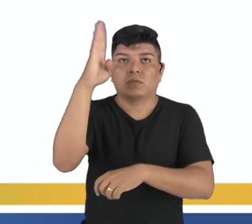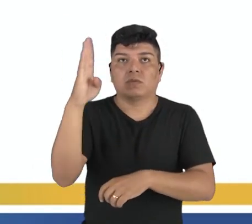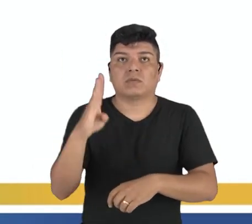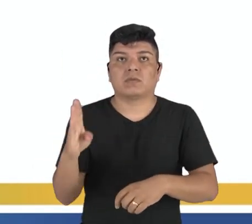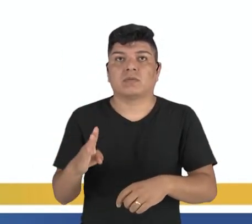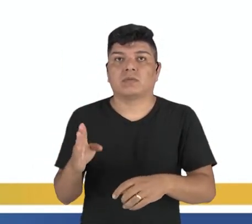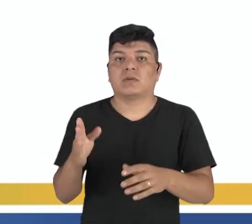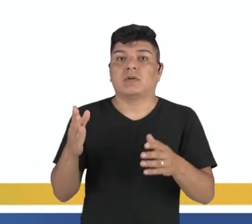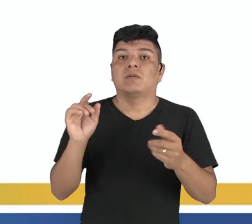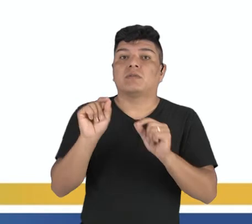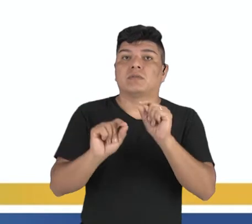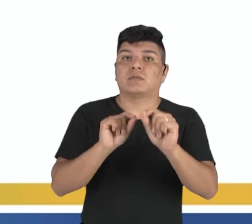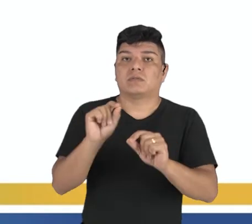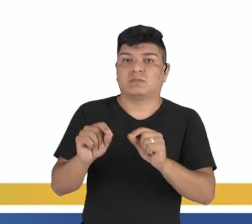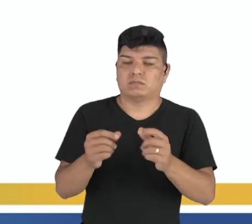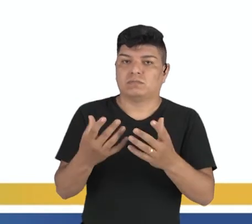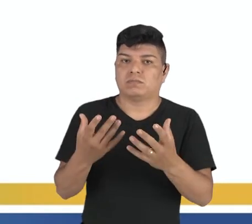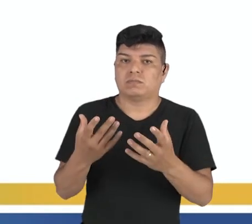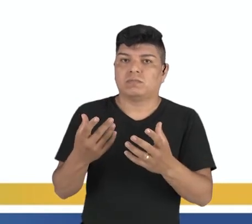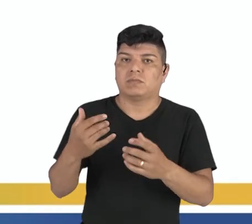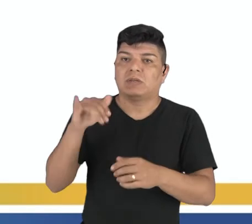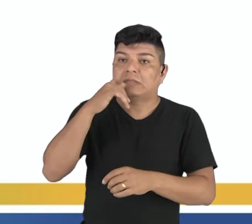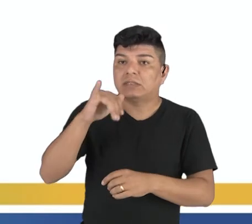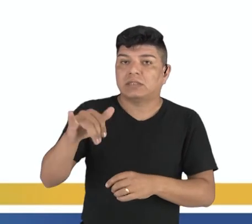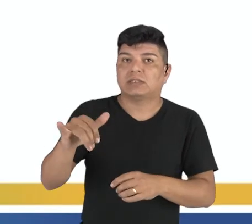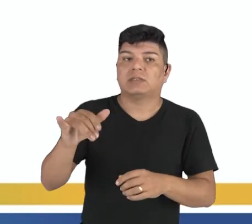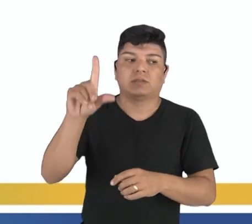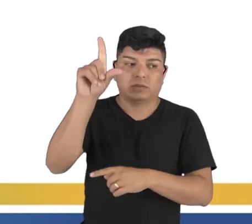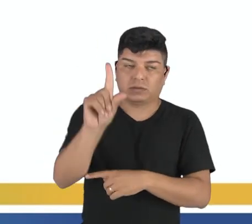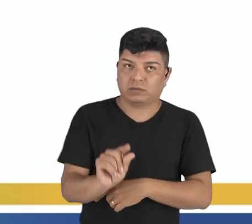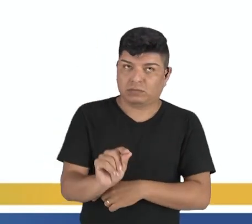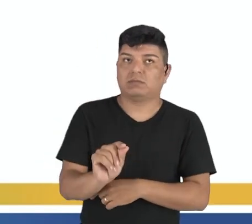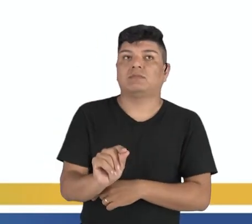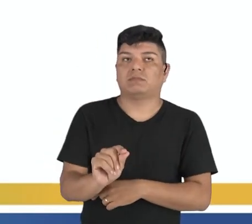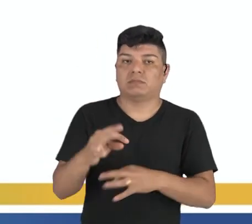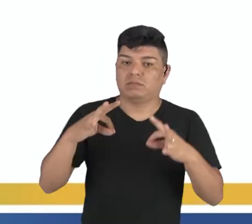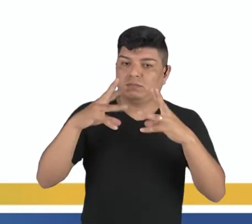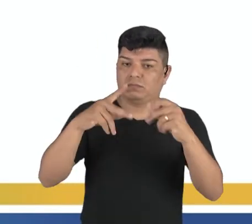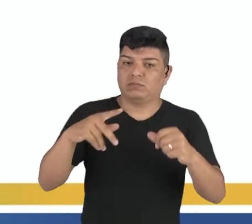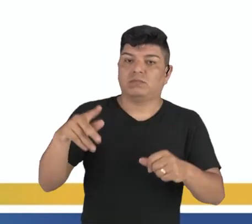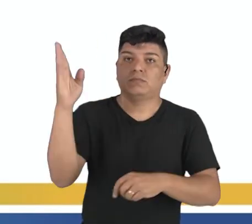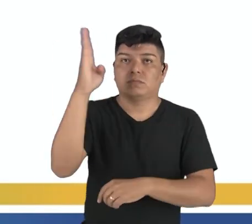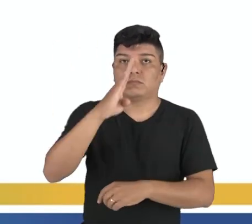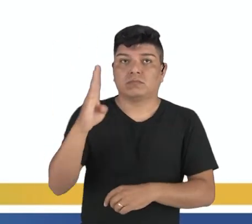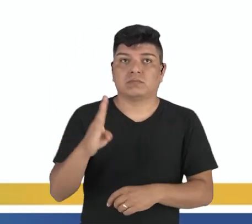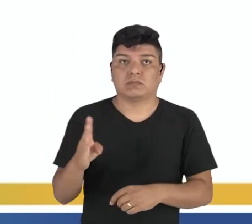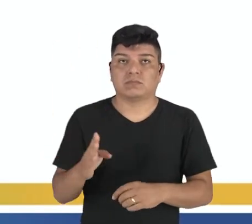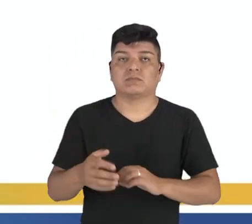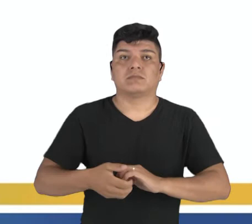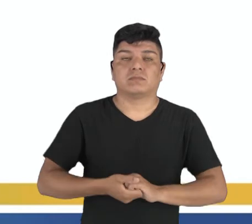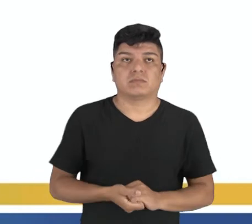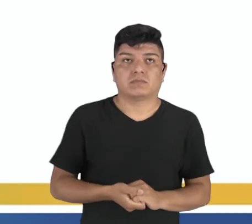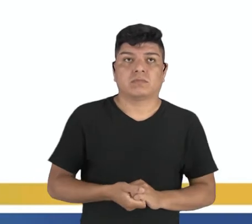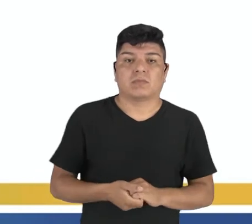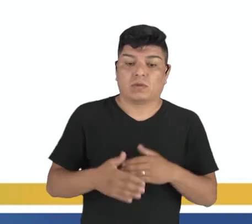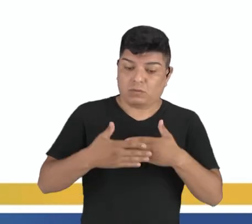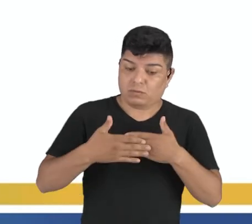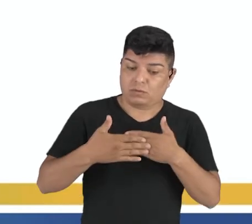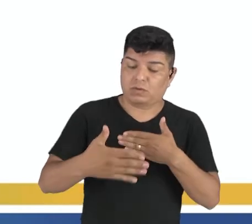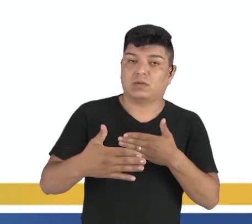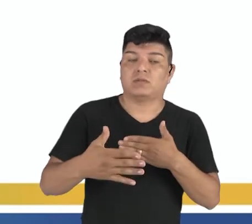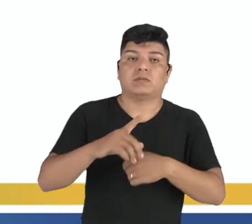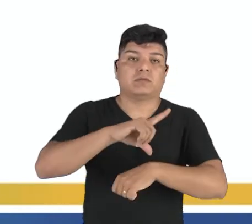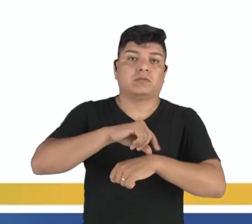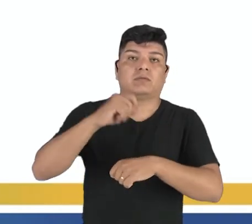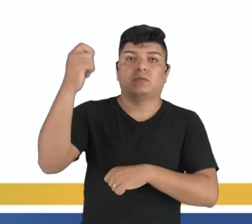como finalidade a redução do consumo de energia elétrica em todo o país. E a ideia era que, quando iniciasse o horário de